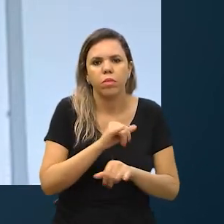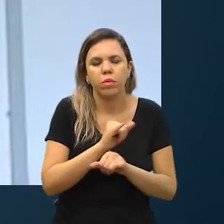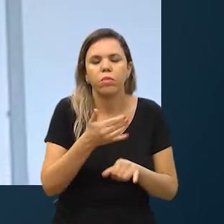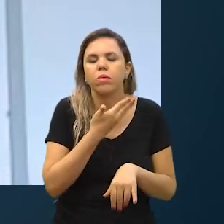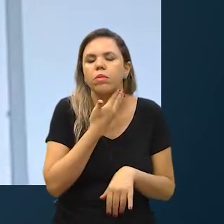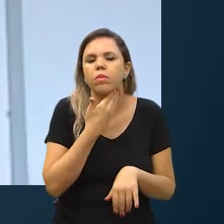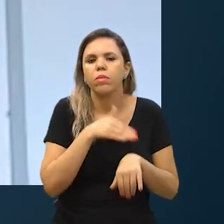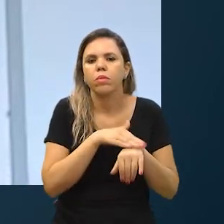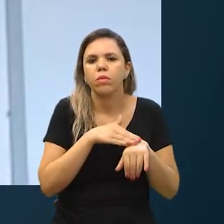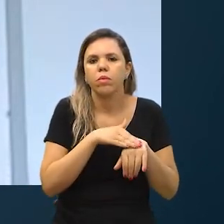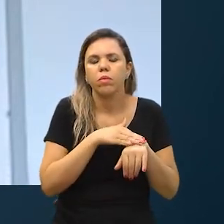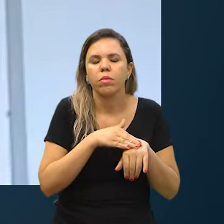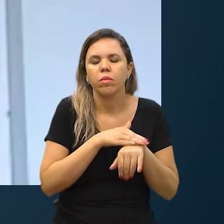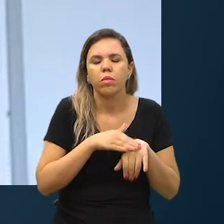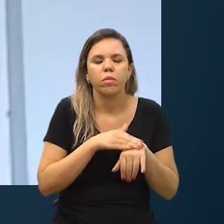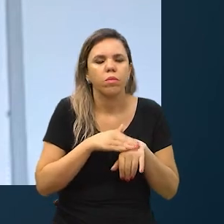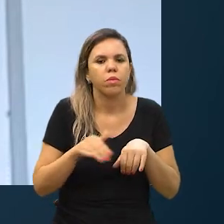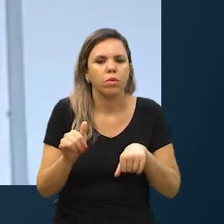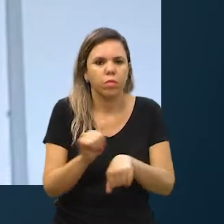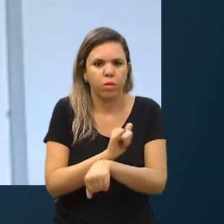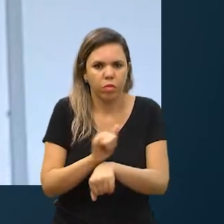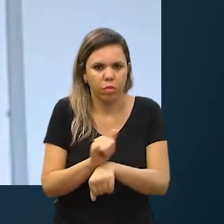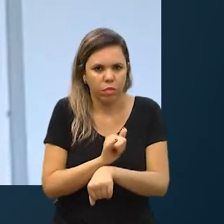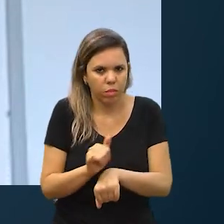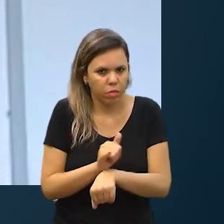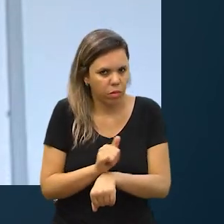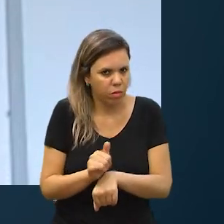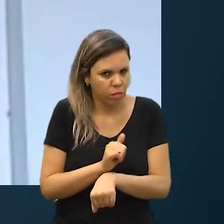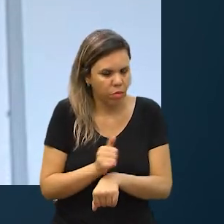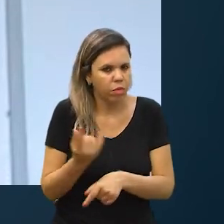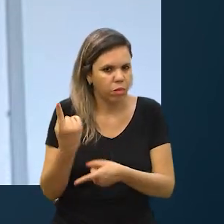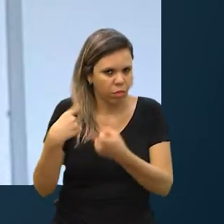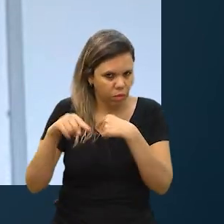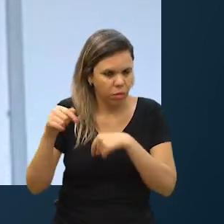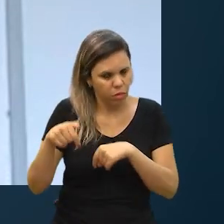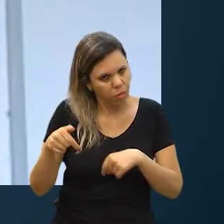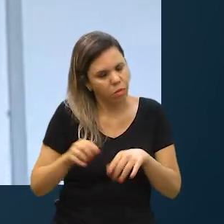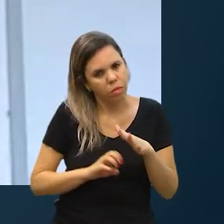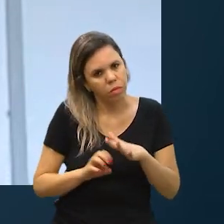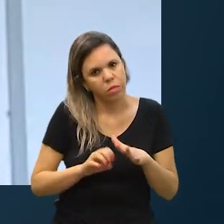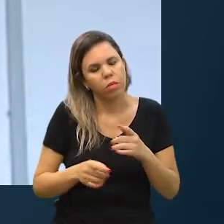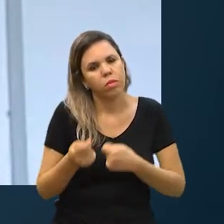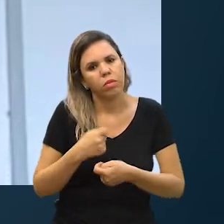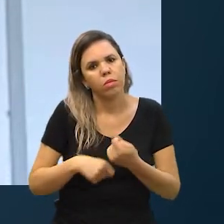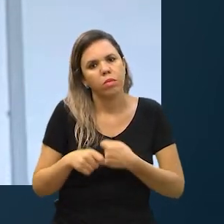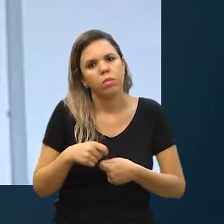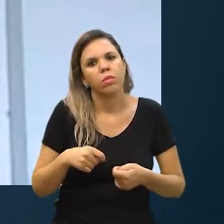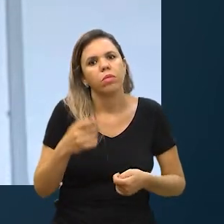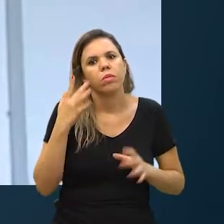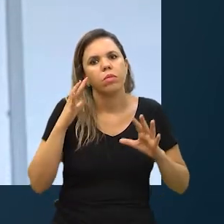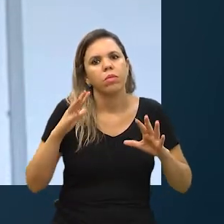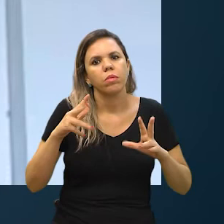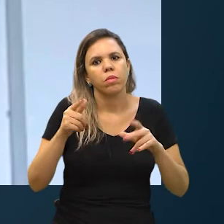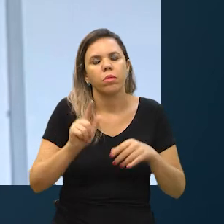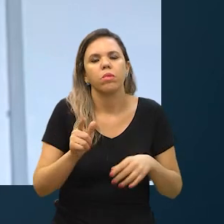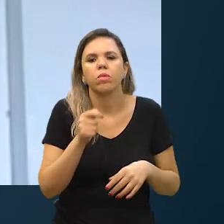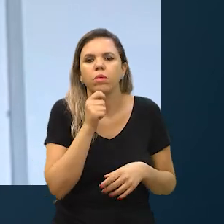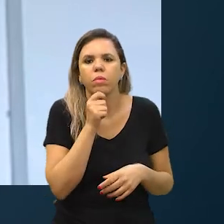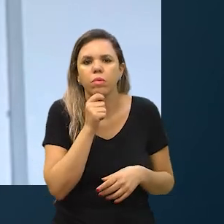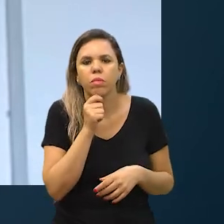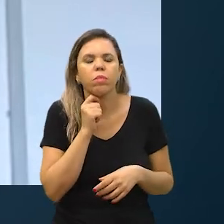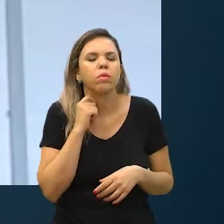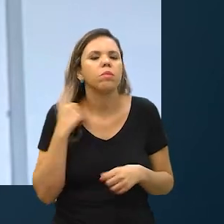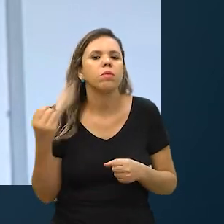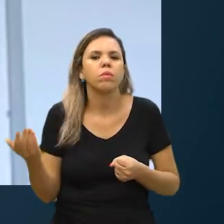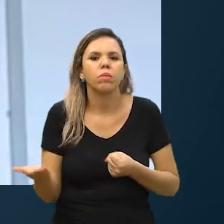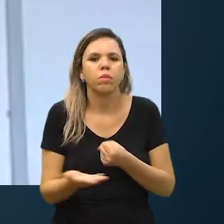pessoa para conversar. Eu vou até contar uma estratégia nossa que ela foi bem sucedida, porque o mercado agro, eu acho que, claro, todos os mercados ainda,